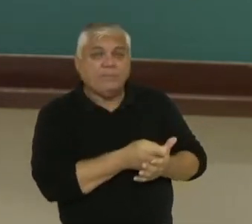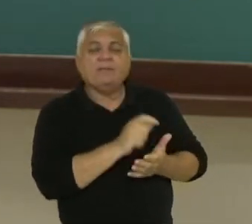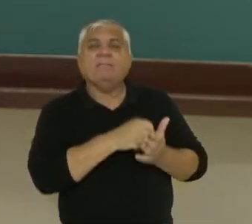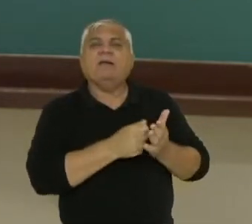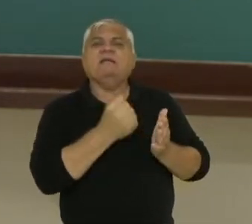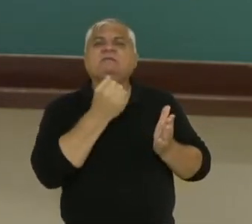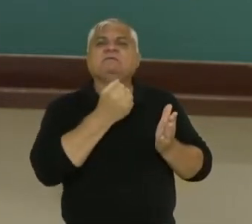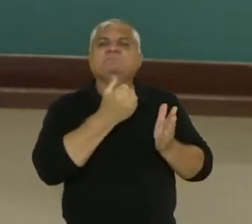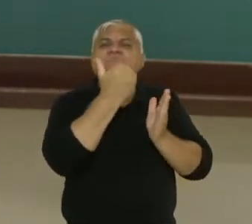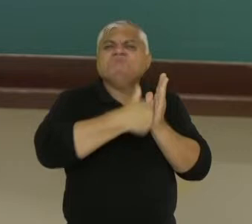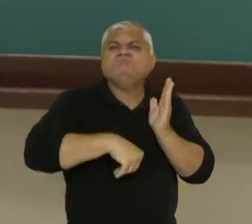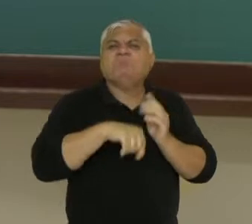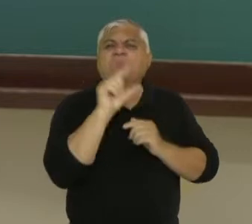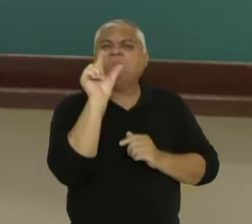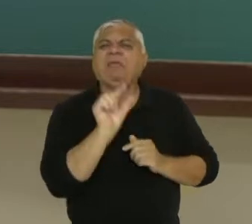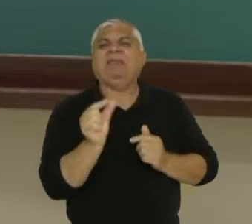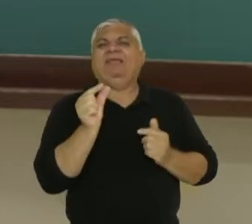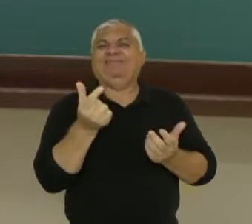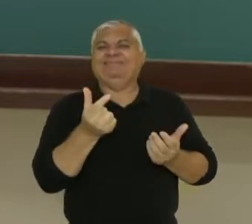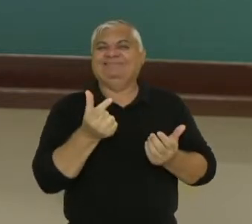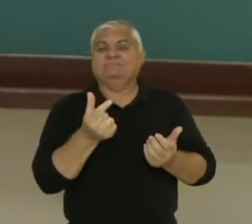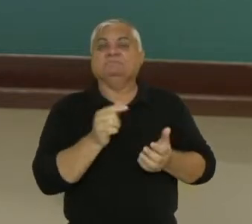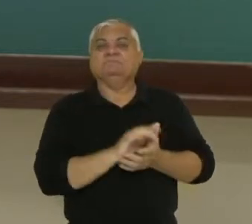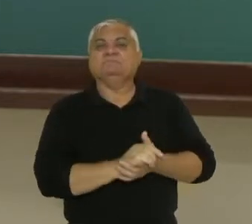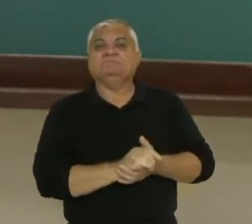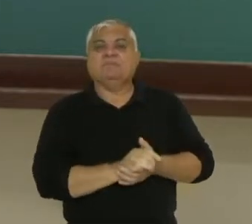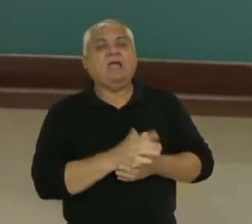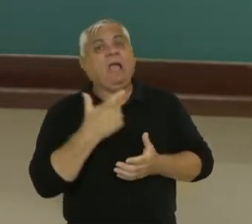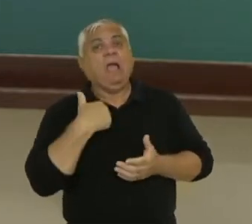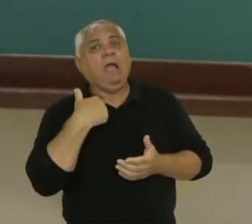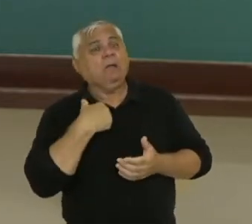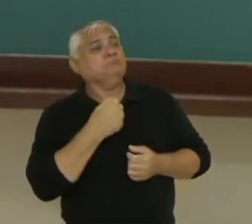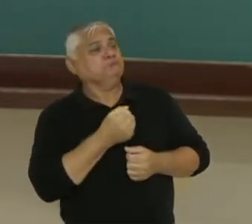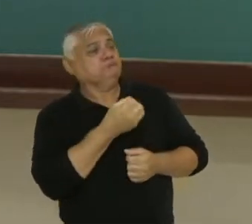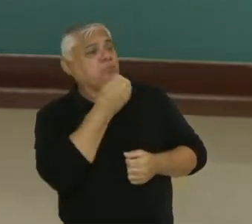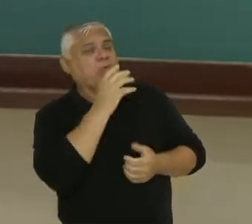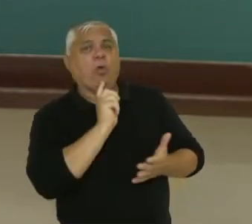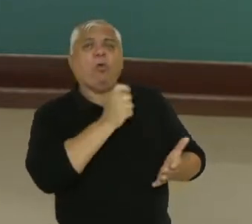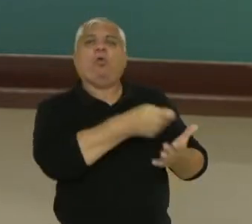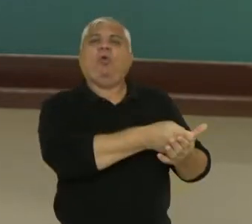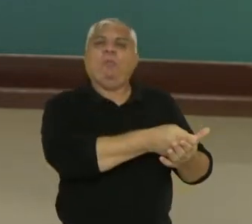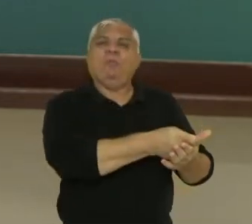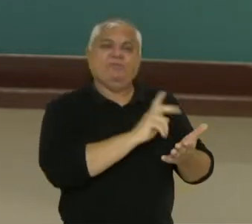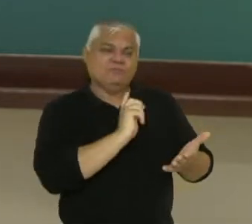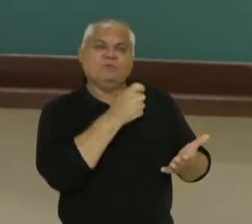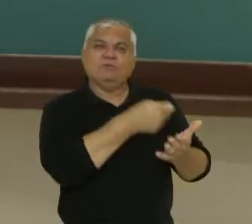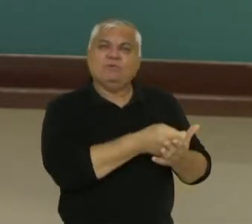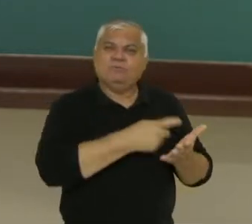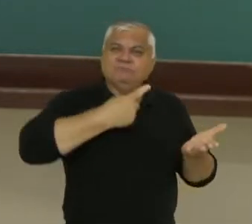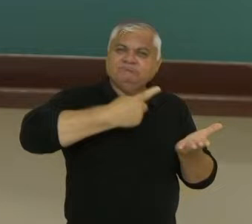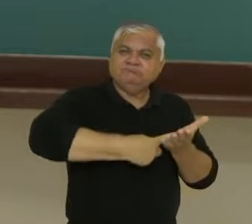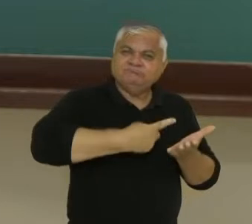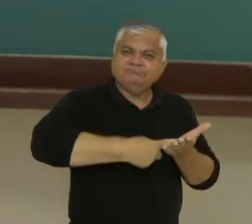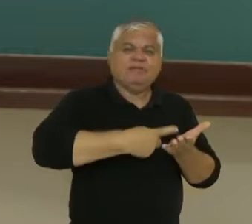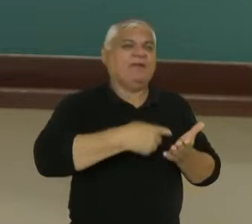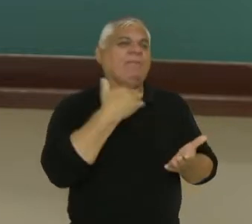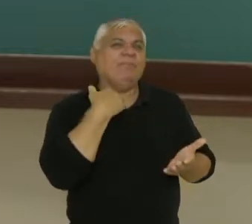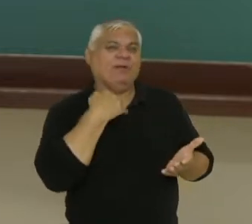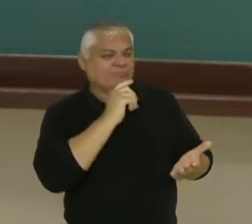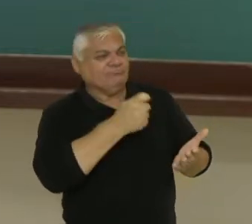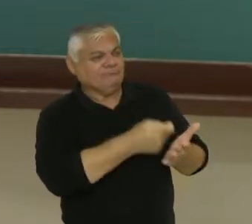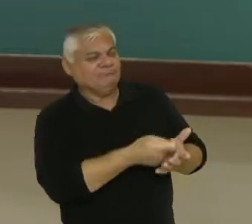por isso. Ainda assim, compramos esses títulos, combinando com o banco que o dinheiro